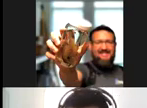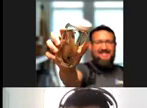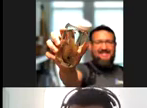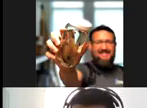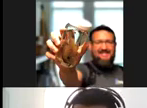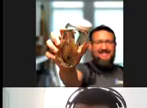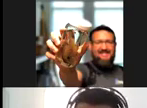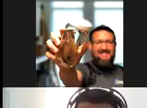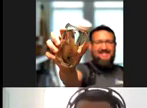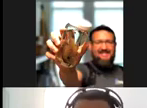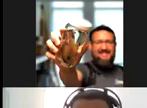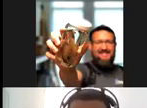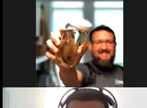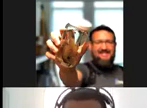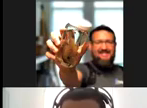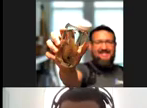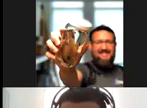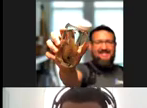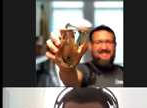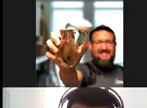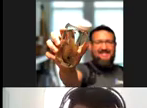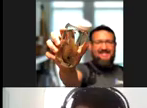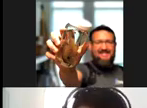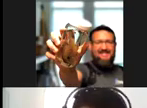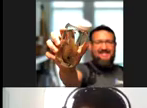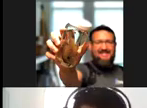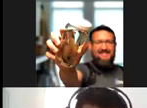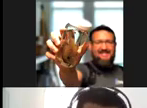dono de uma fazenda e ele queria melhorar a produção de leite dele.